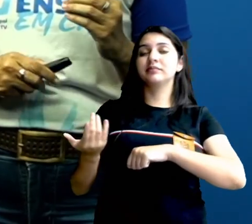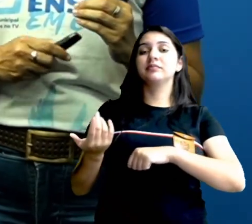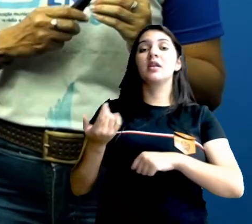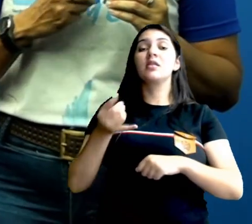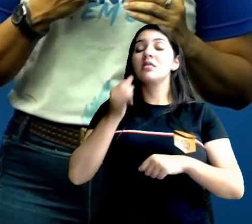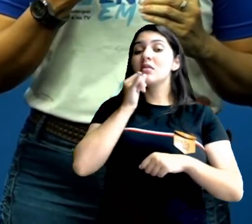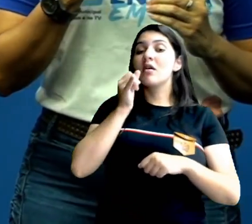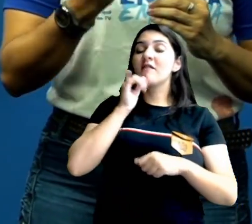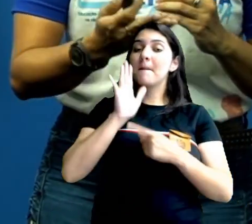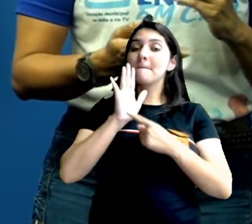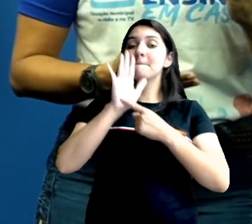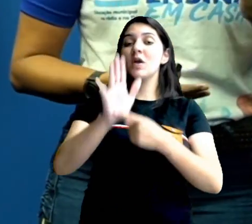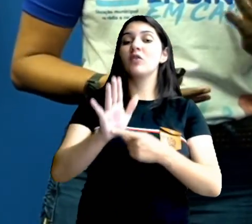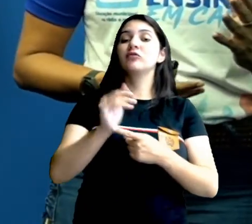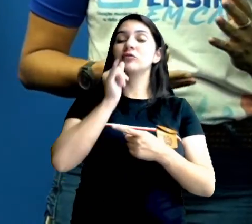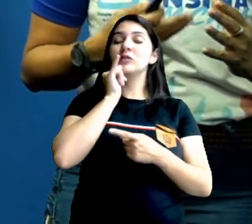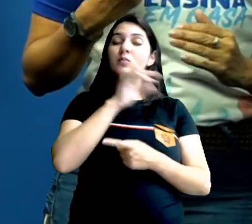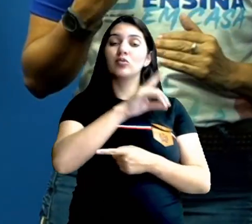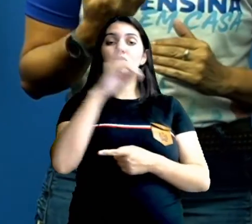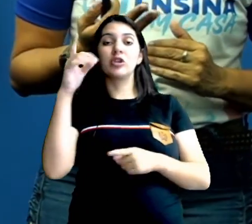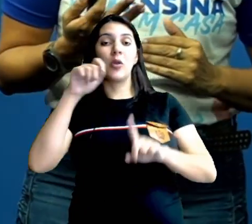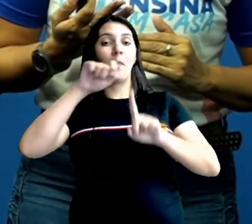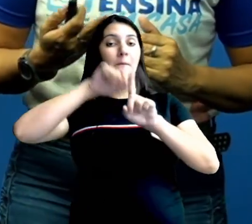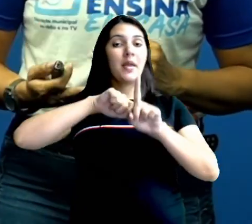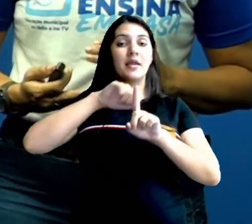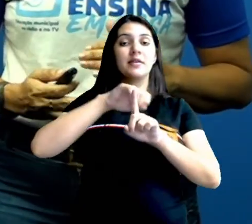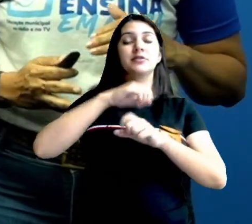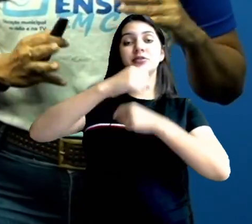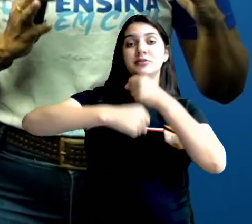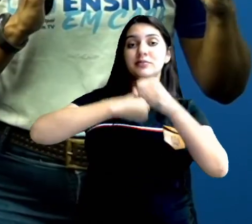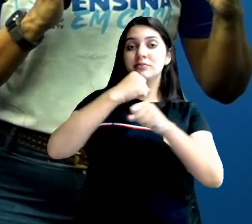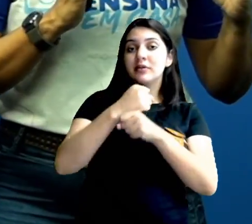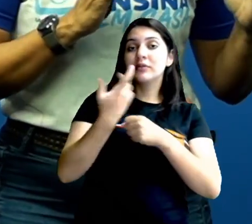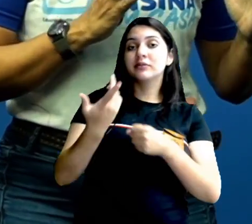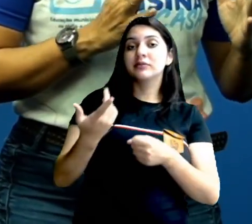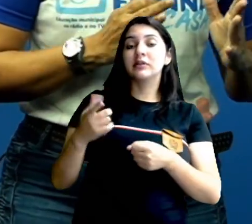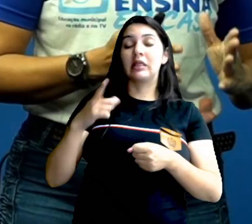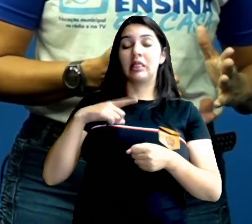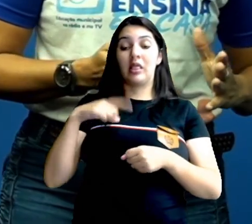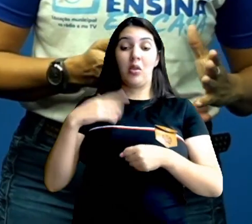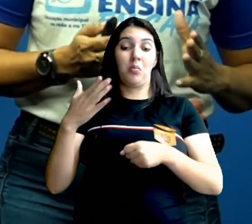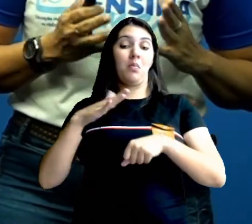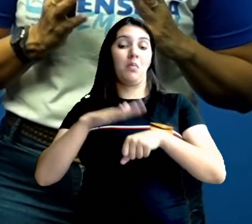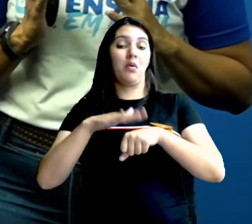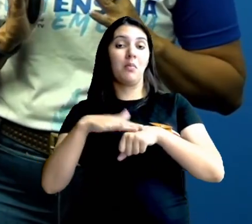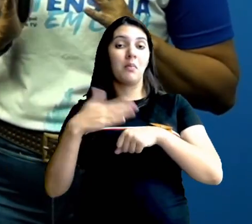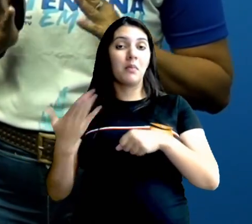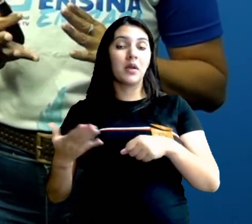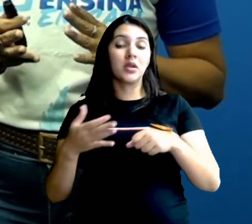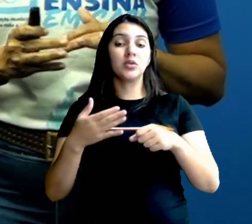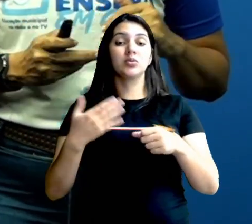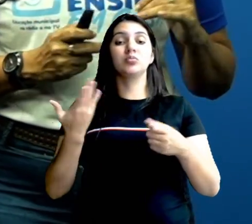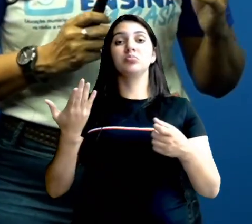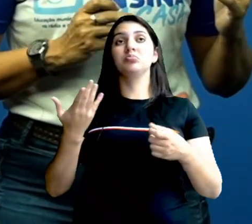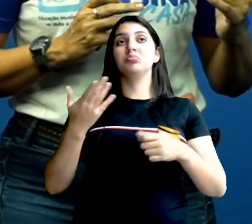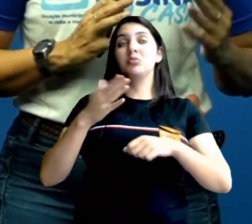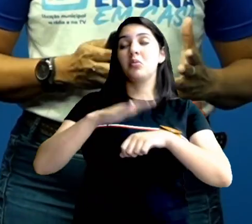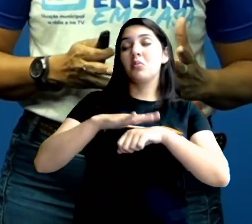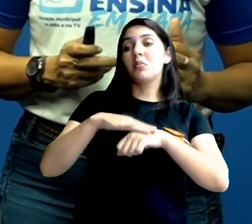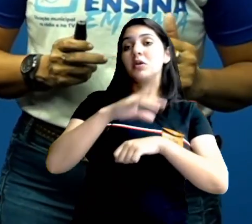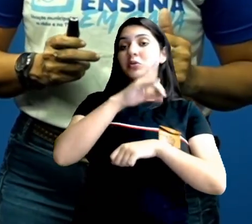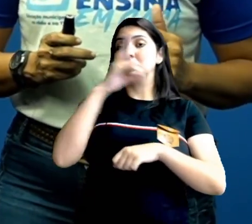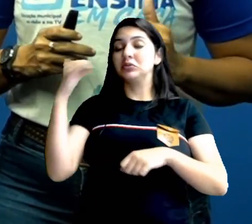Não diz qual é o dia, qual o mês, qual o ano, tá? Em um determinado momento, em um determinado tempo, em um